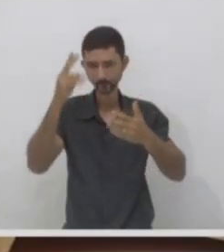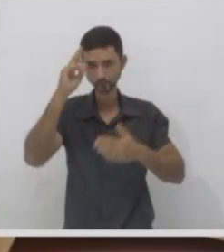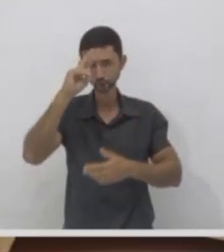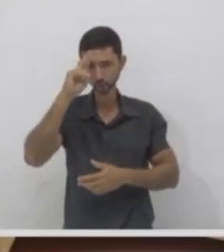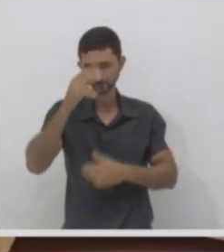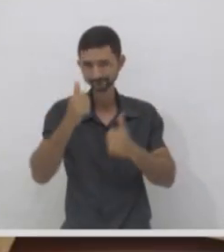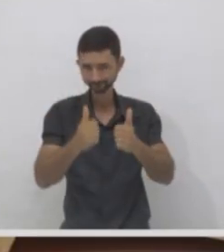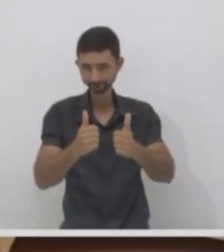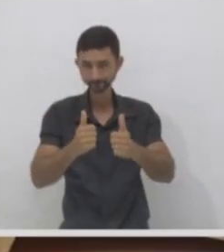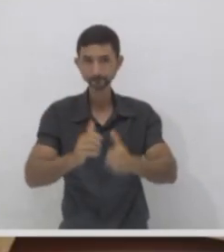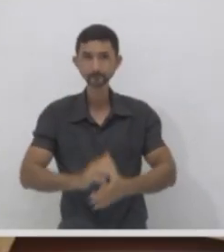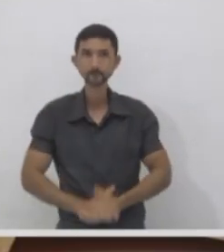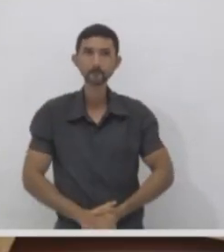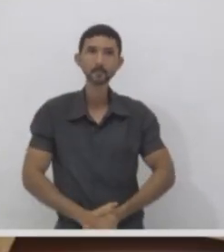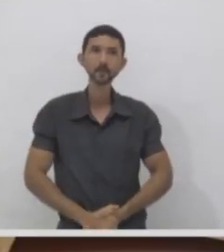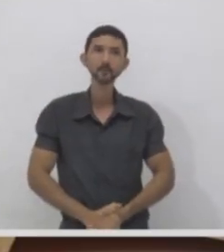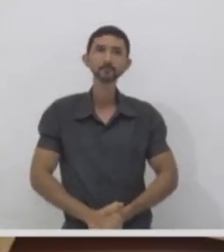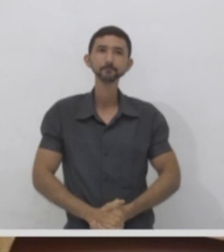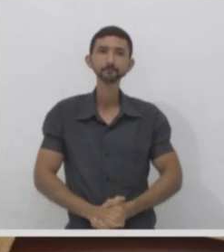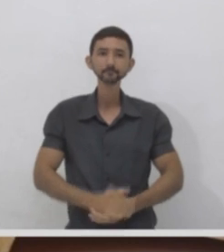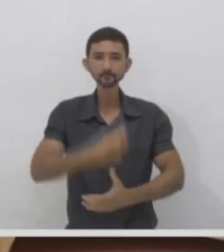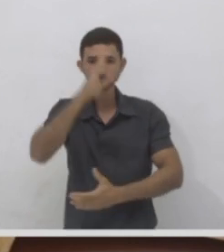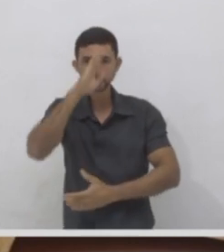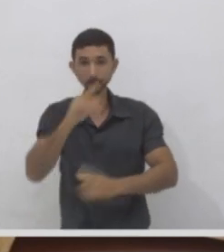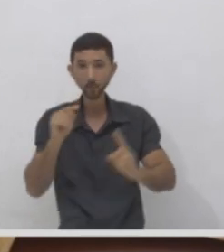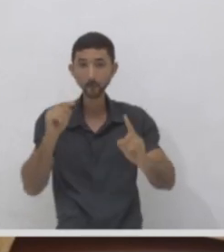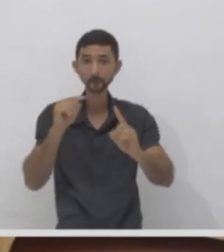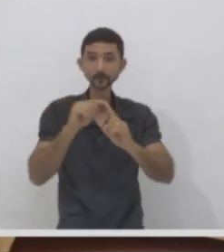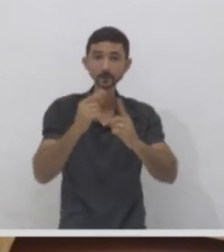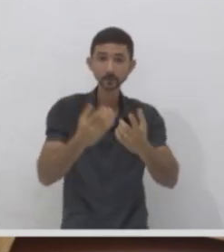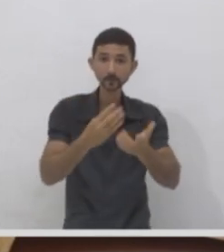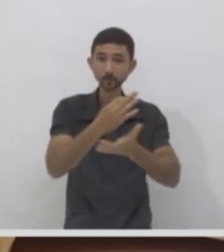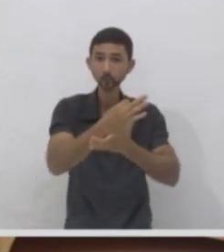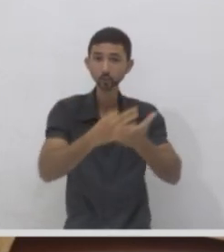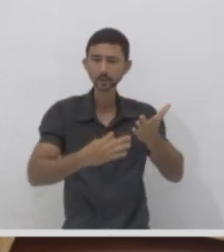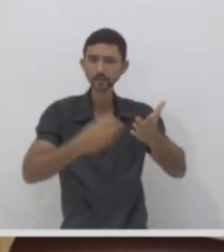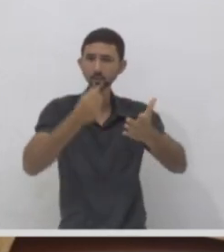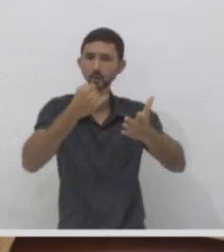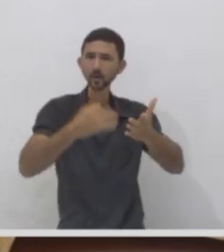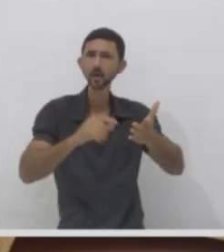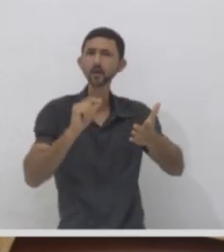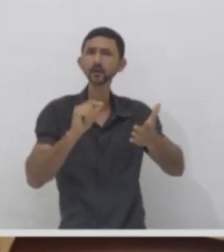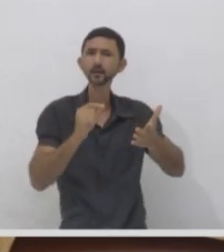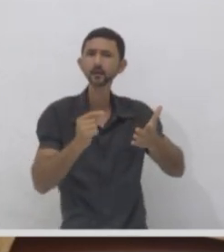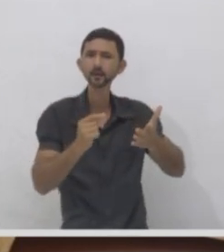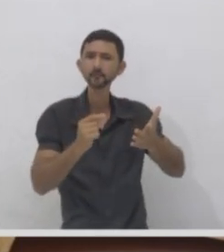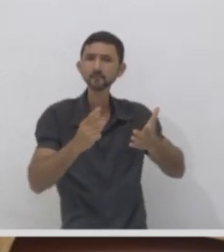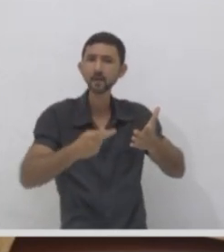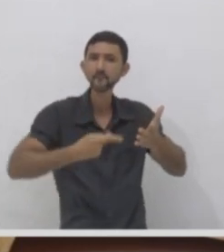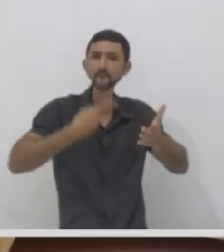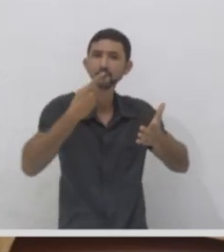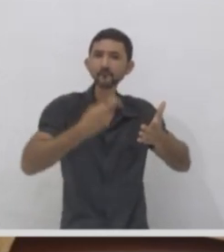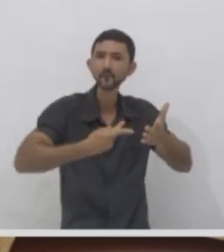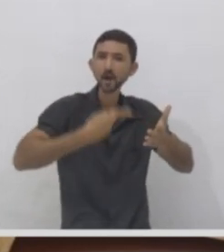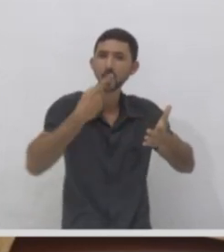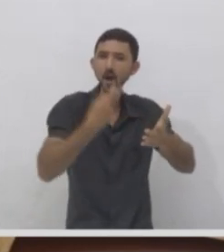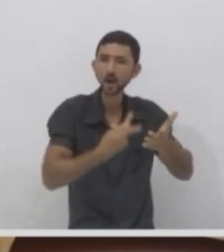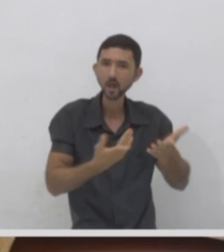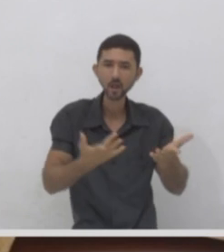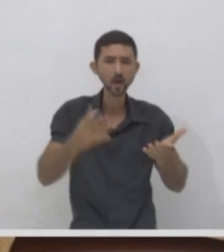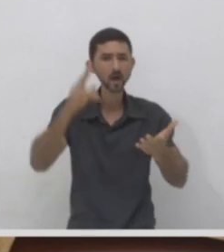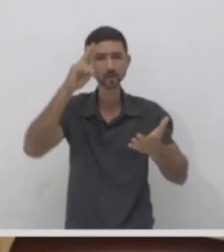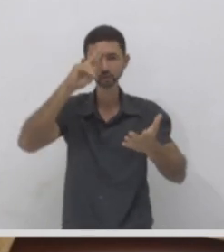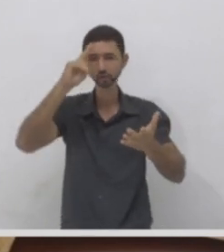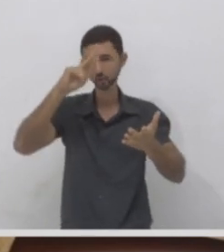Tudo bem? O principal objetivo do texto narrativo é contar algum fato.